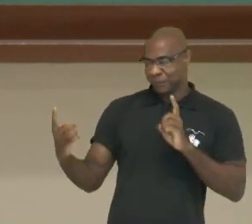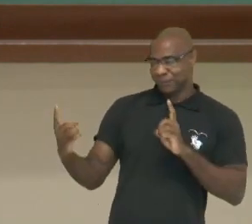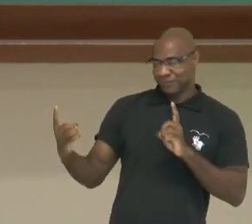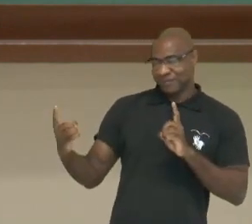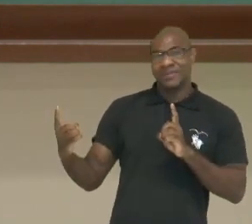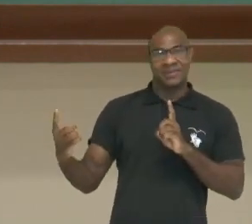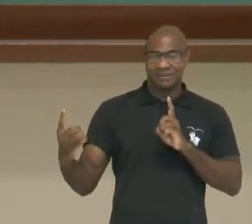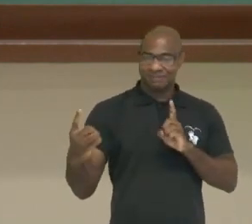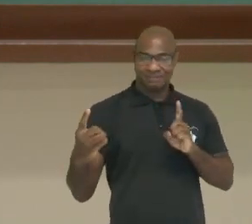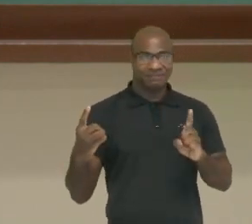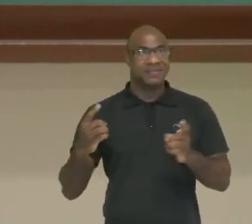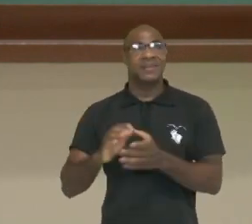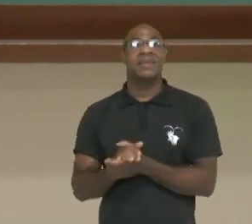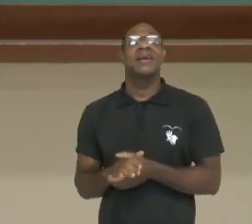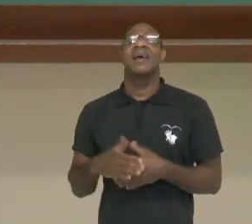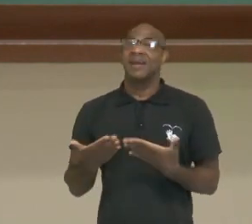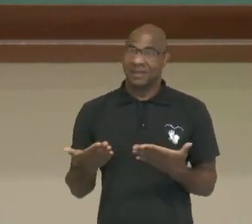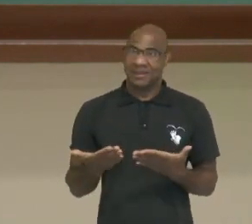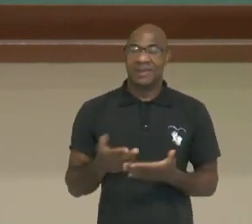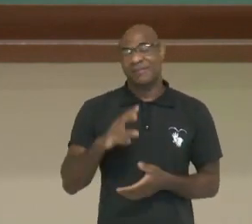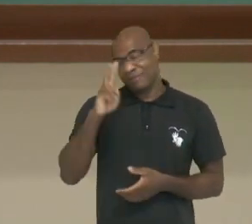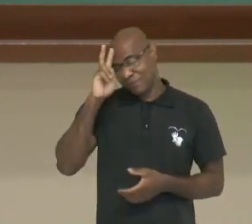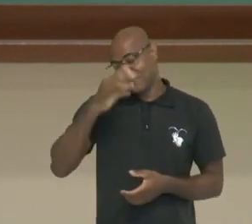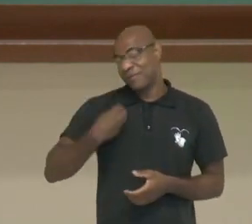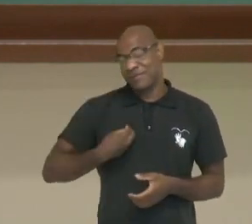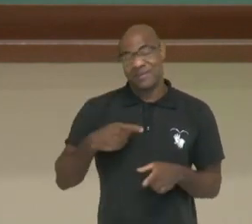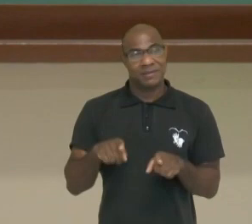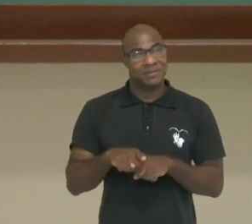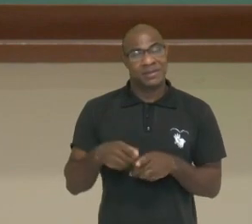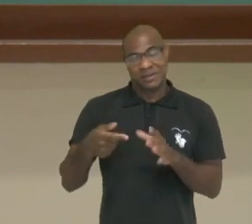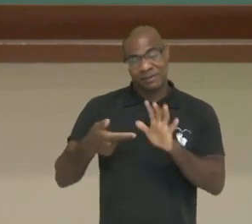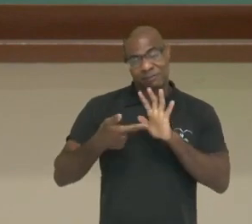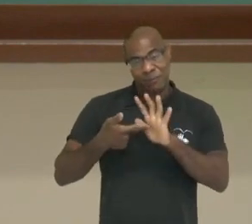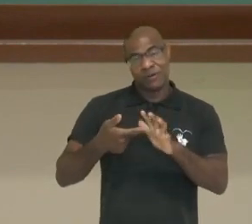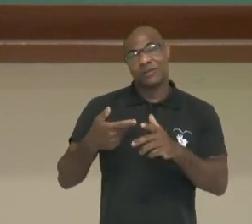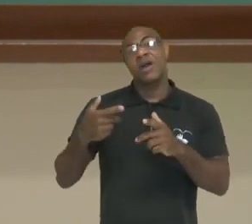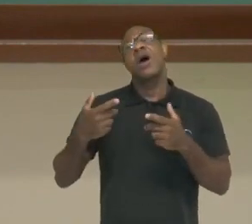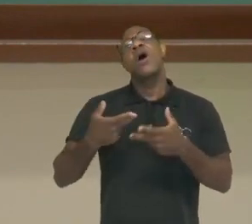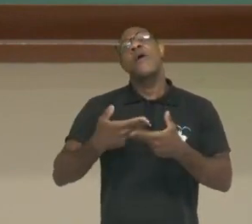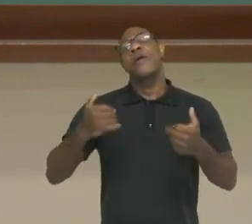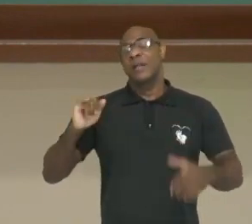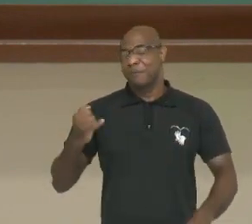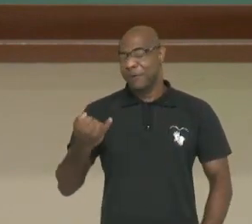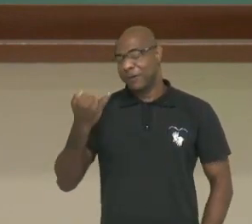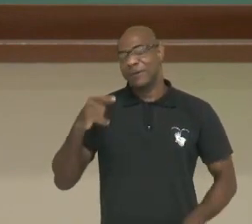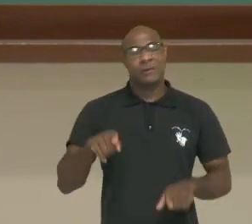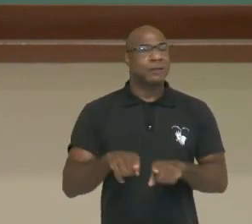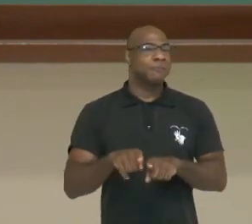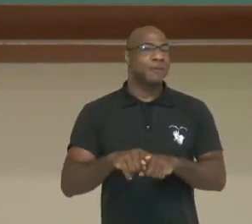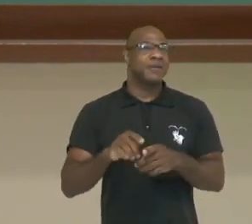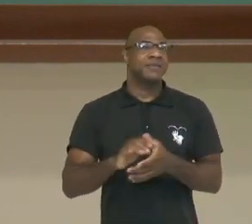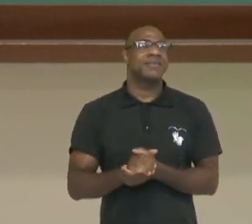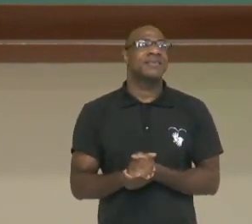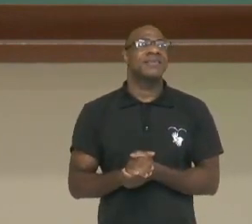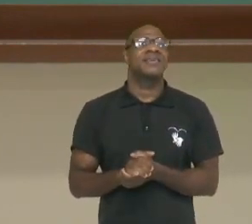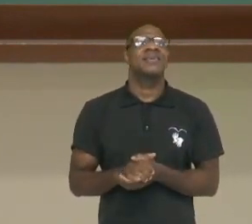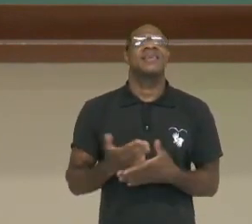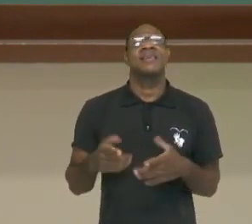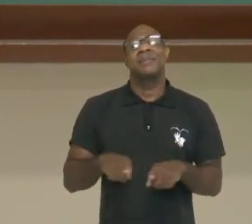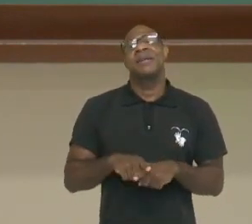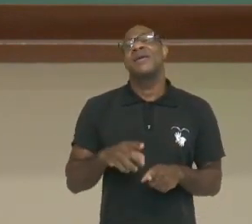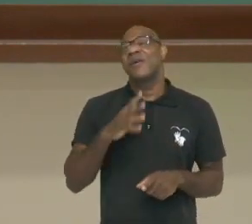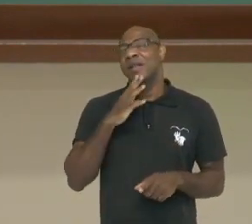são filosofias de vida, né? Que trazem muitas coisas importantes. Então, mais do que conhecer os movimentos